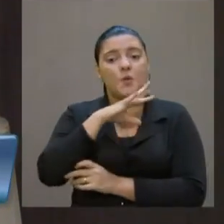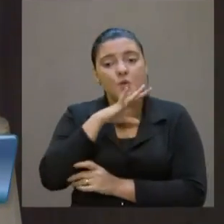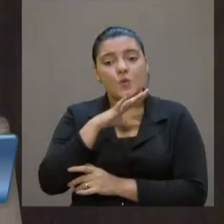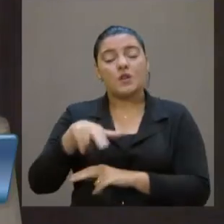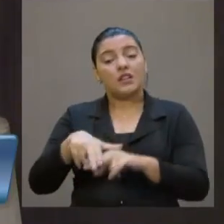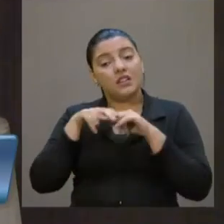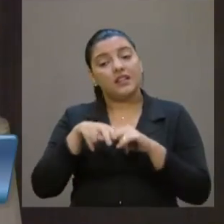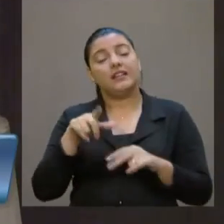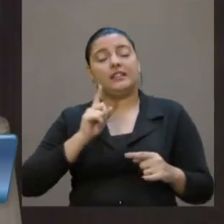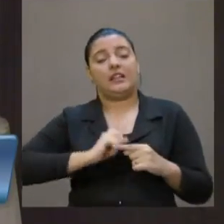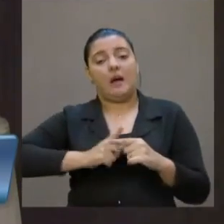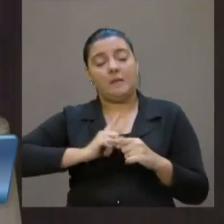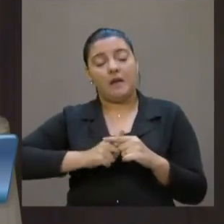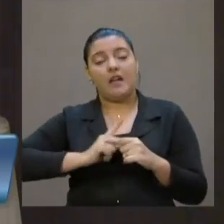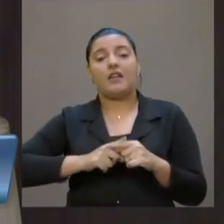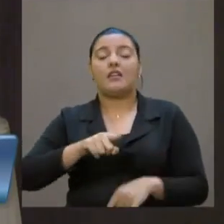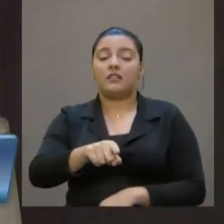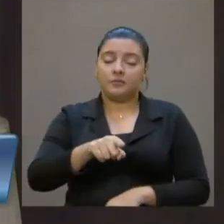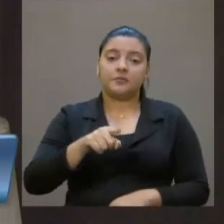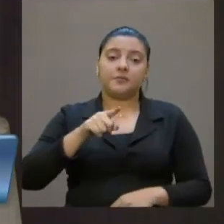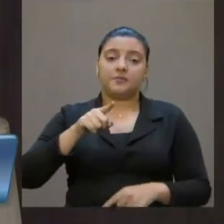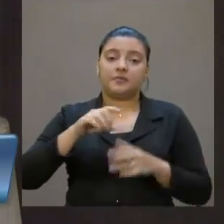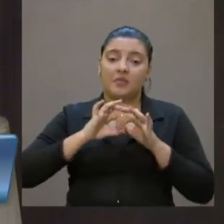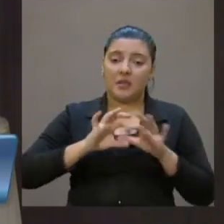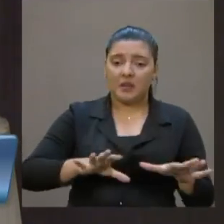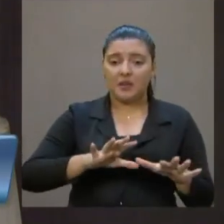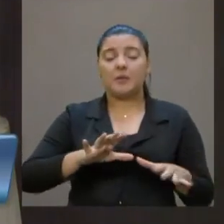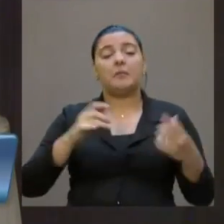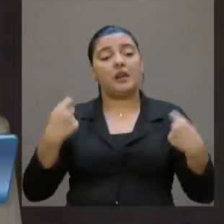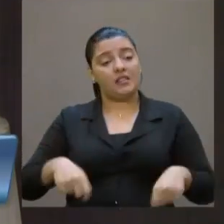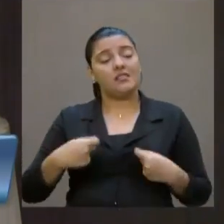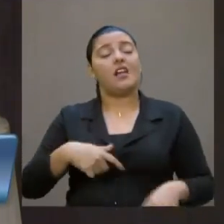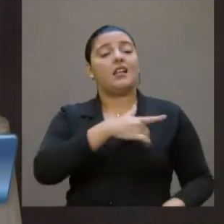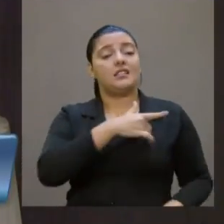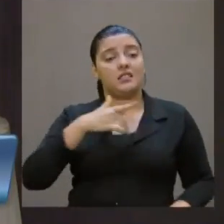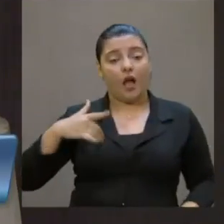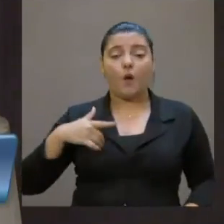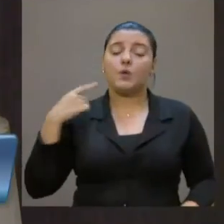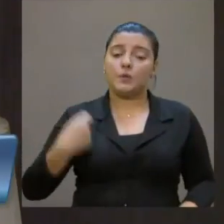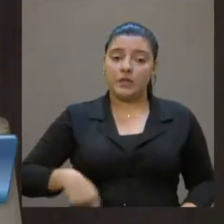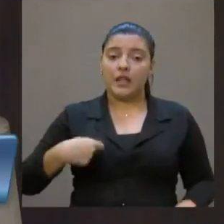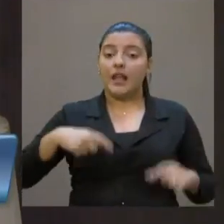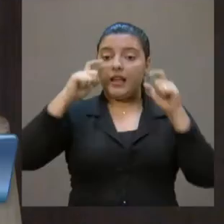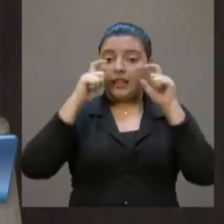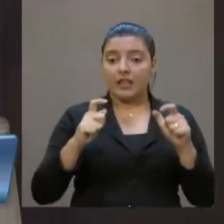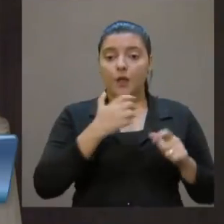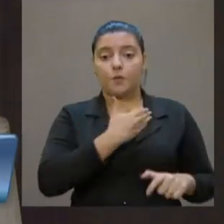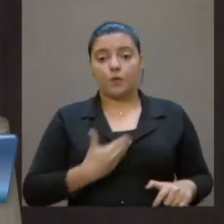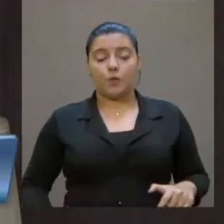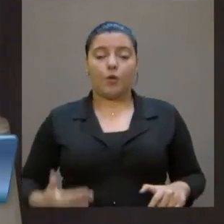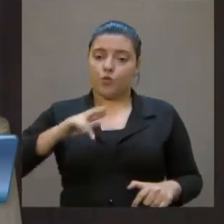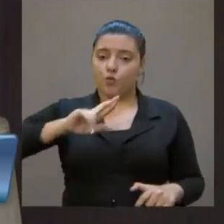e, sobretudo, permitir a produção saudável. É isso que nos move, é o interesse público, não é o